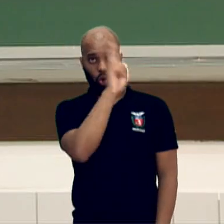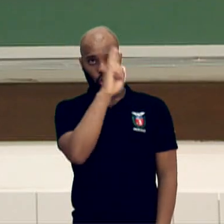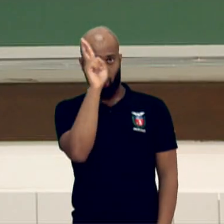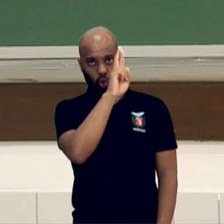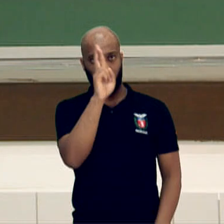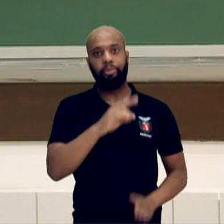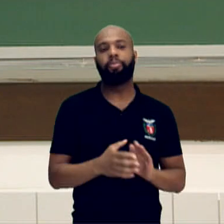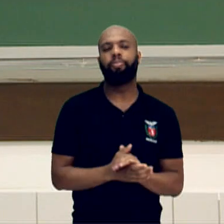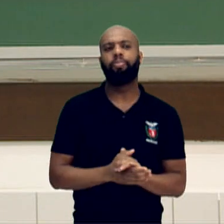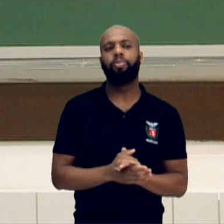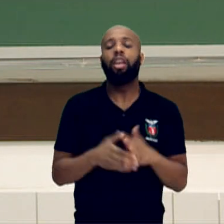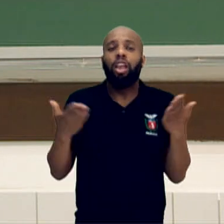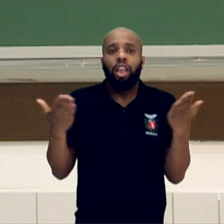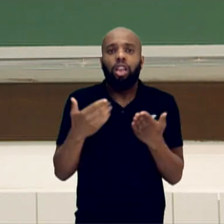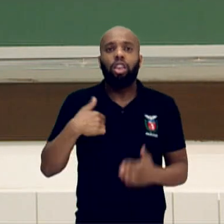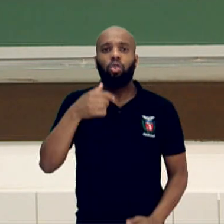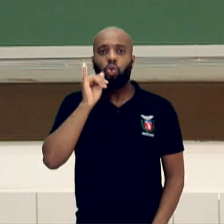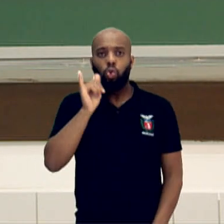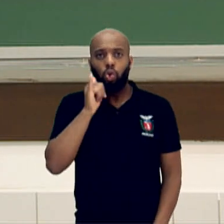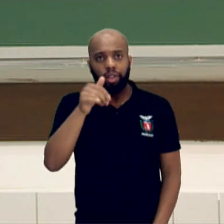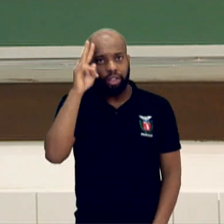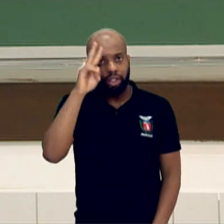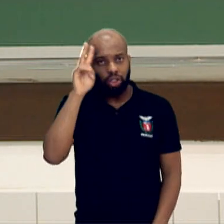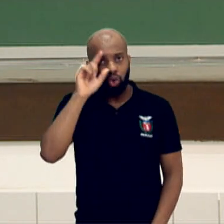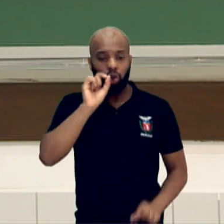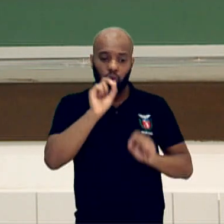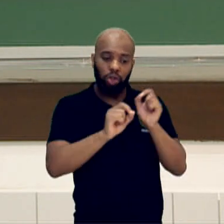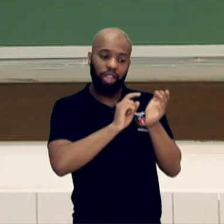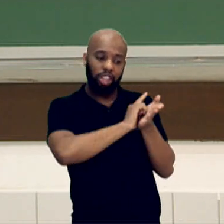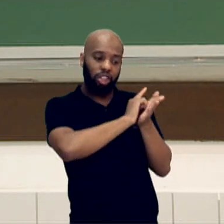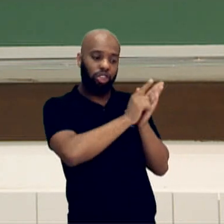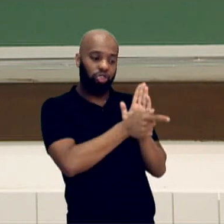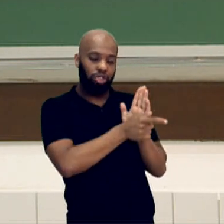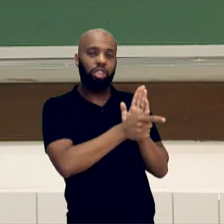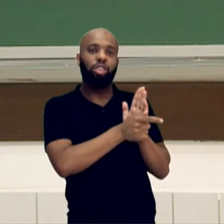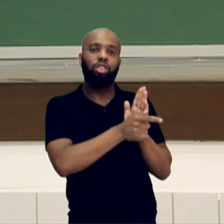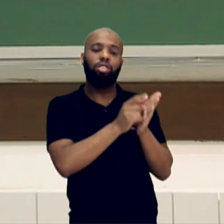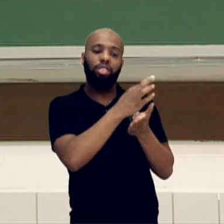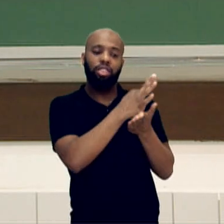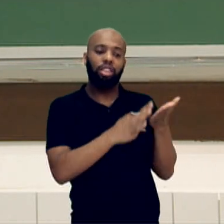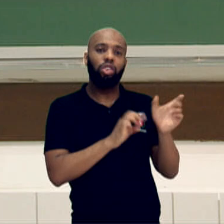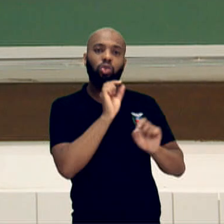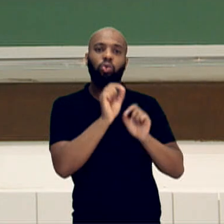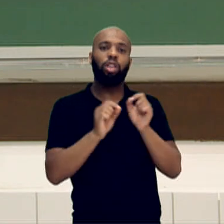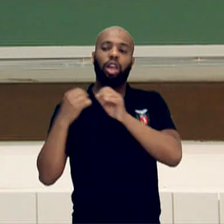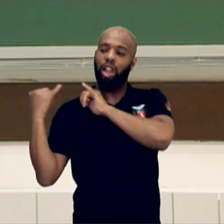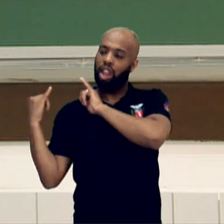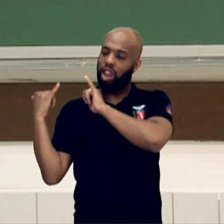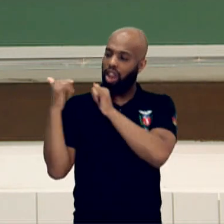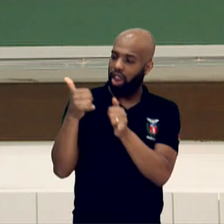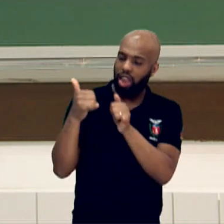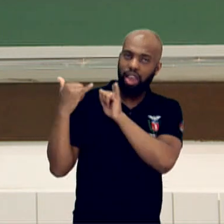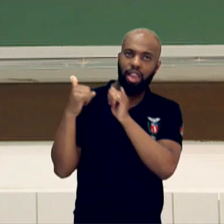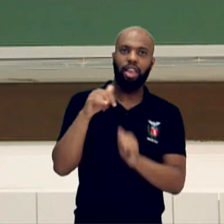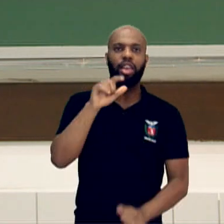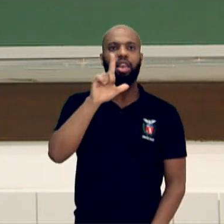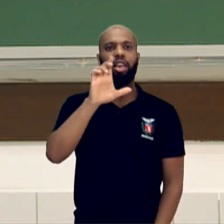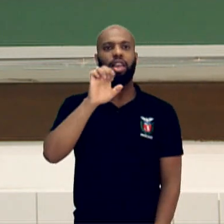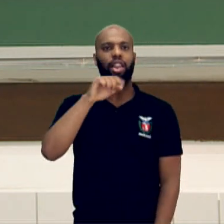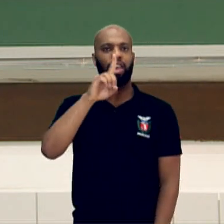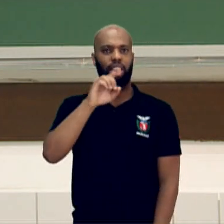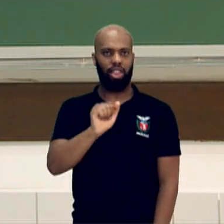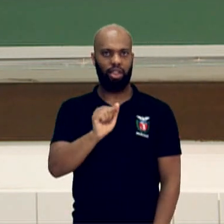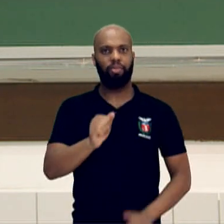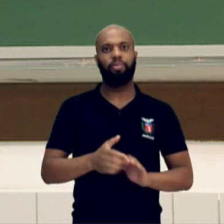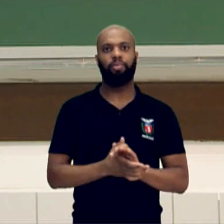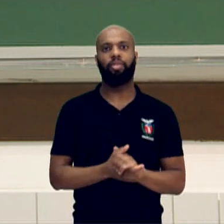essa que eu contei para você, nós podemos dizer que é um gênero textual o quê? Lenda. Então é uma lenda. E esse que eu li para